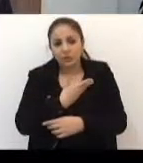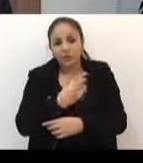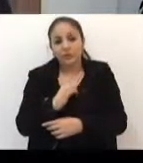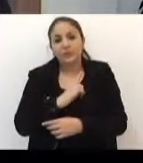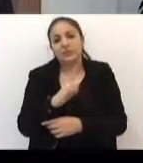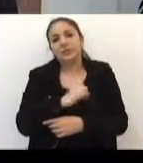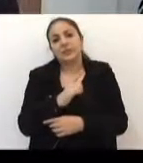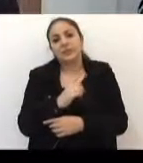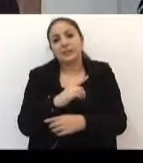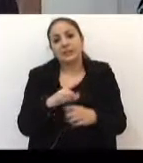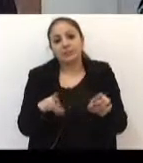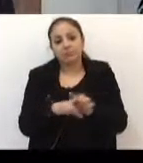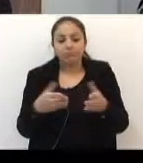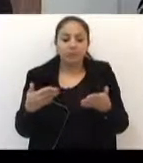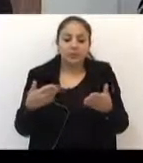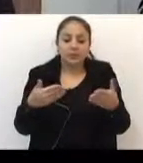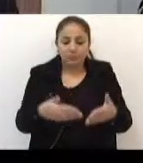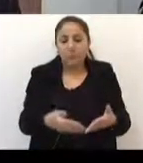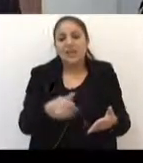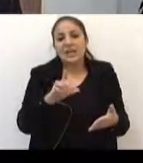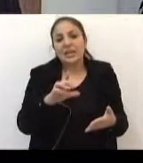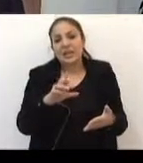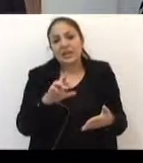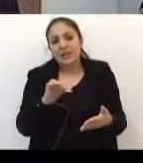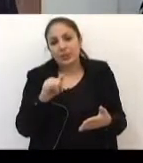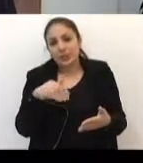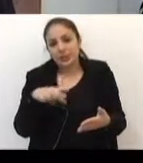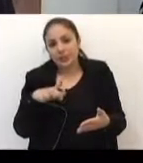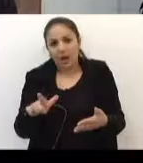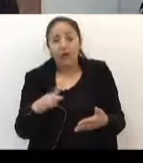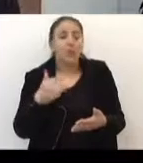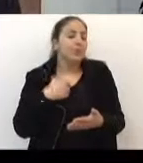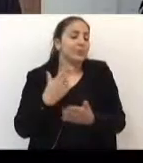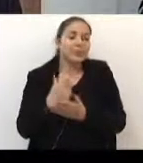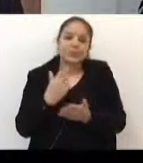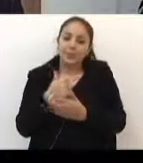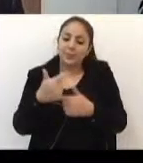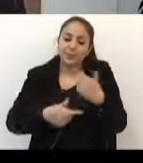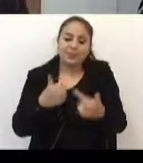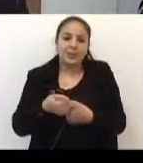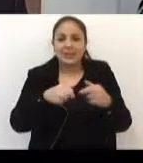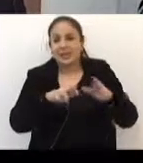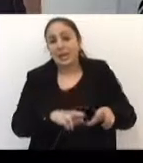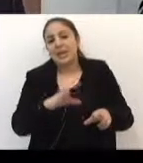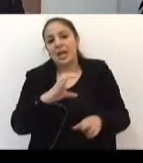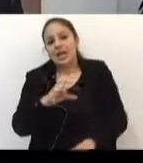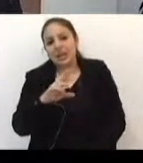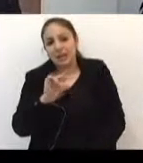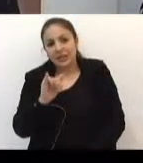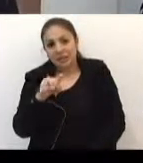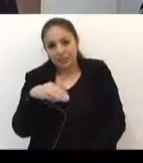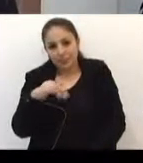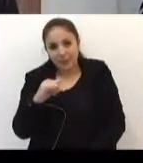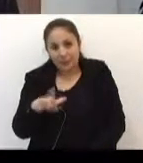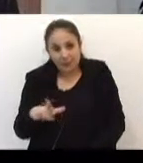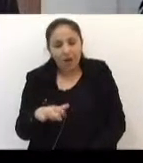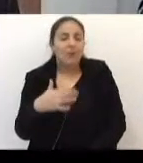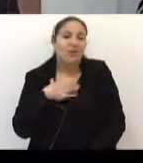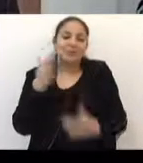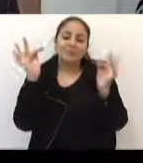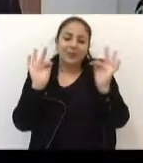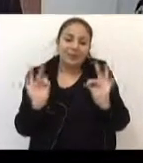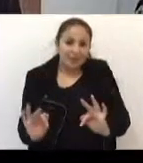vara criminal em Porto Alegre. Eu atuo com direito criminal desde sempre, portanto, para mim é uma alegria encontrar uma vara